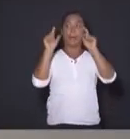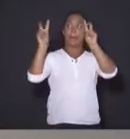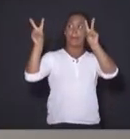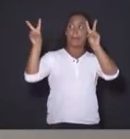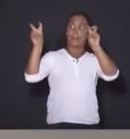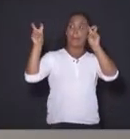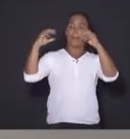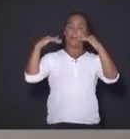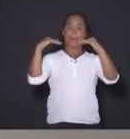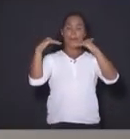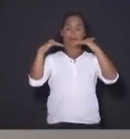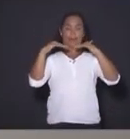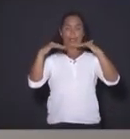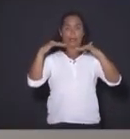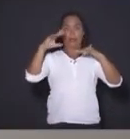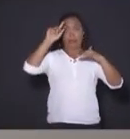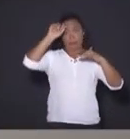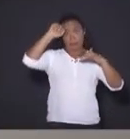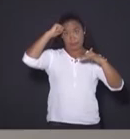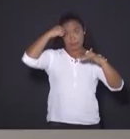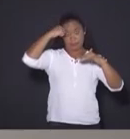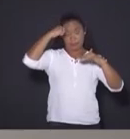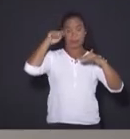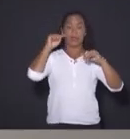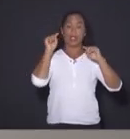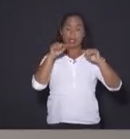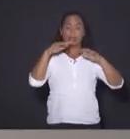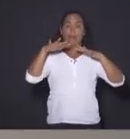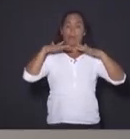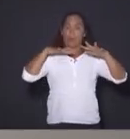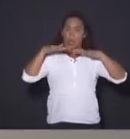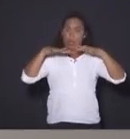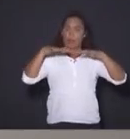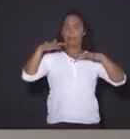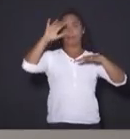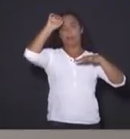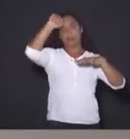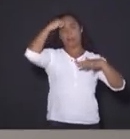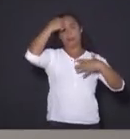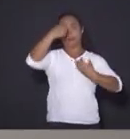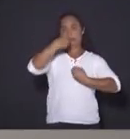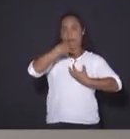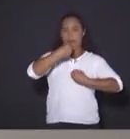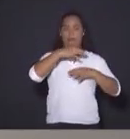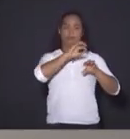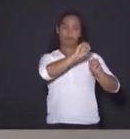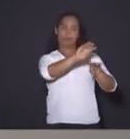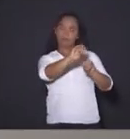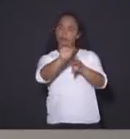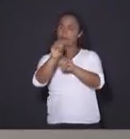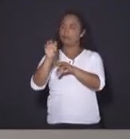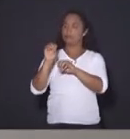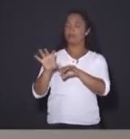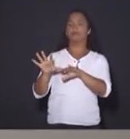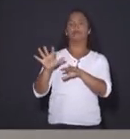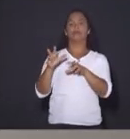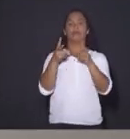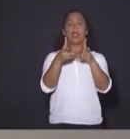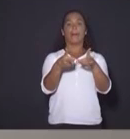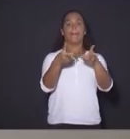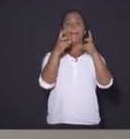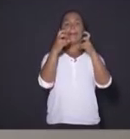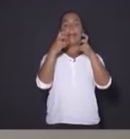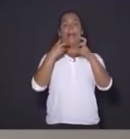movimento negro e esse movimento social que vem dos reeducando a todos nós e nós podemos ver a